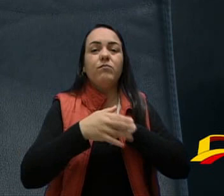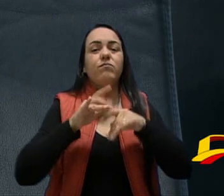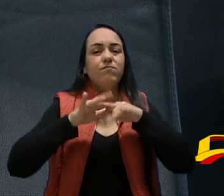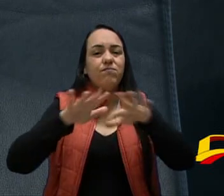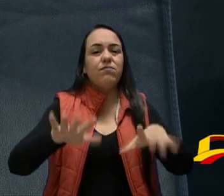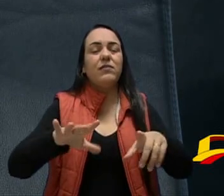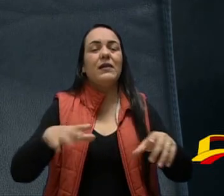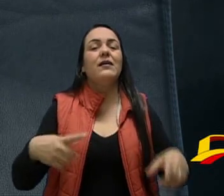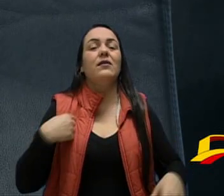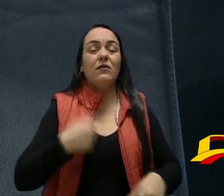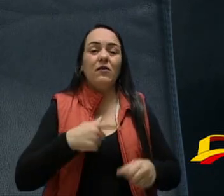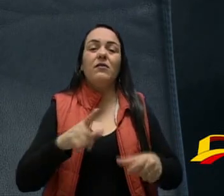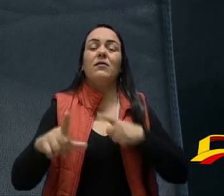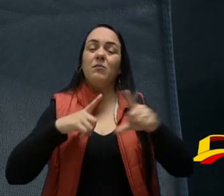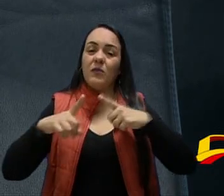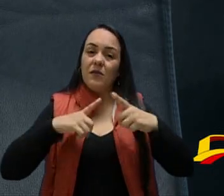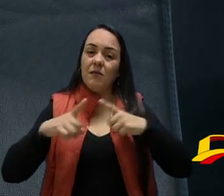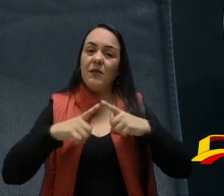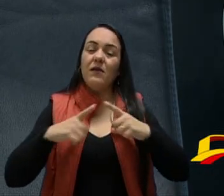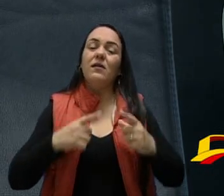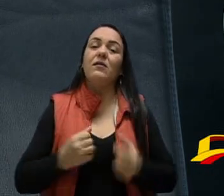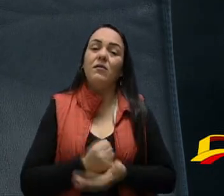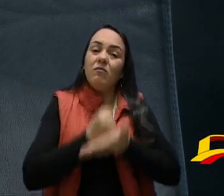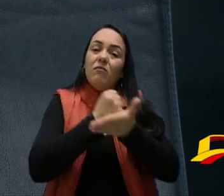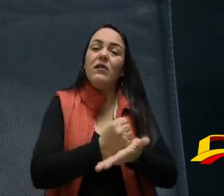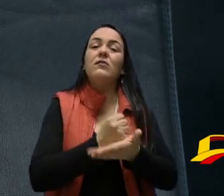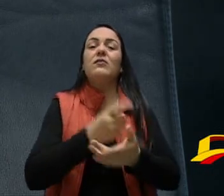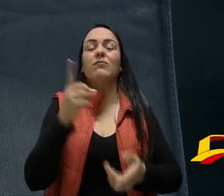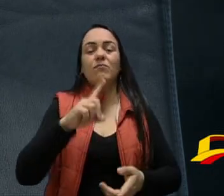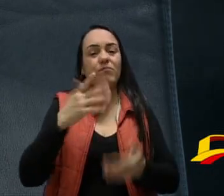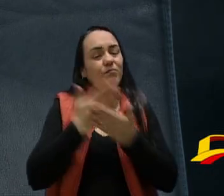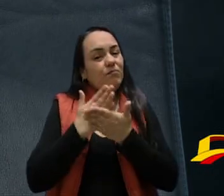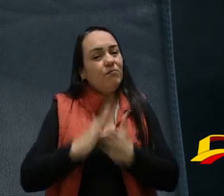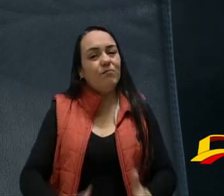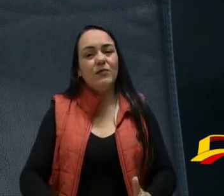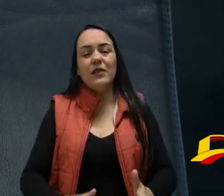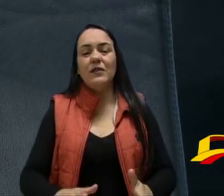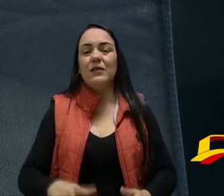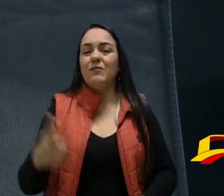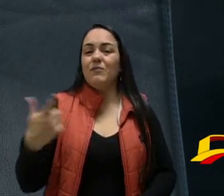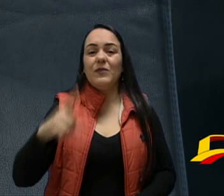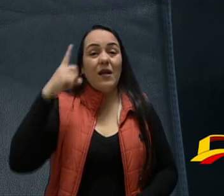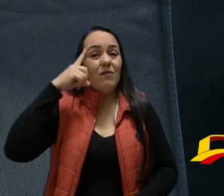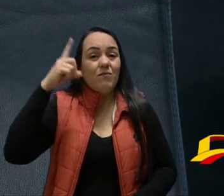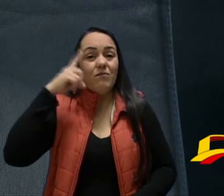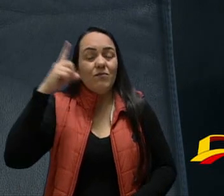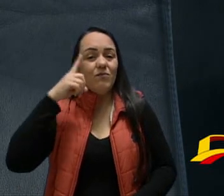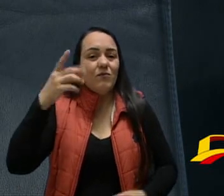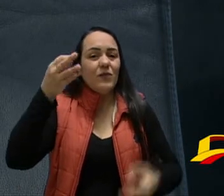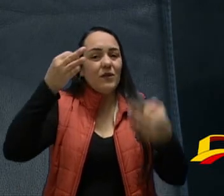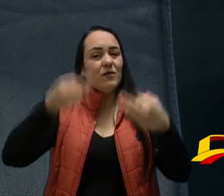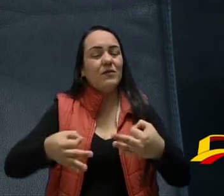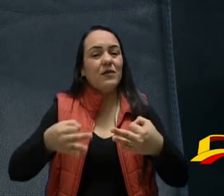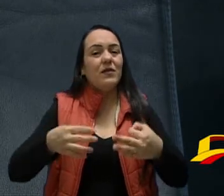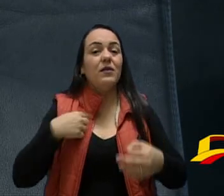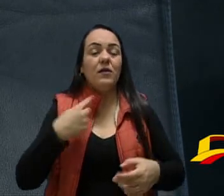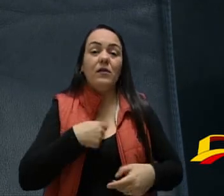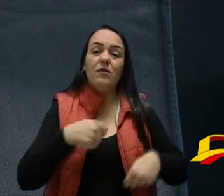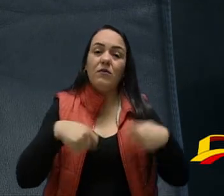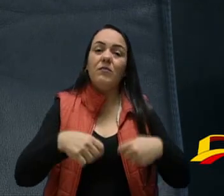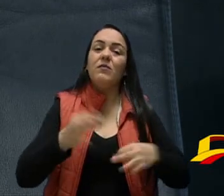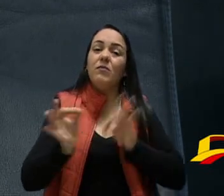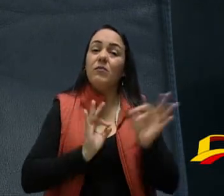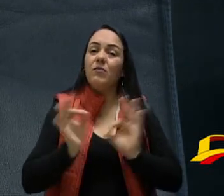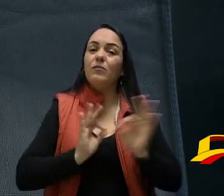durante o convide né que não não vai acabar a gente sabe que não tem data para acabar então a gente precisa sim se programar